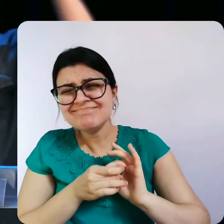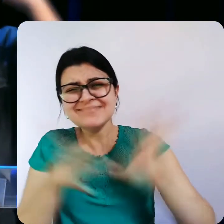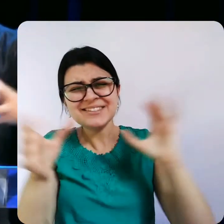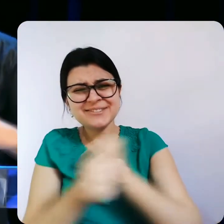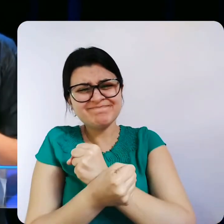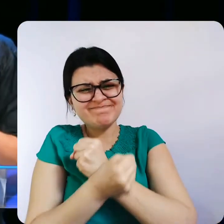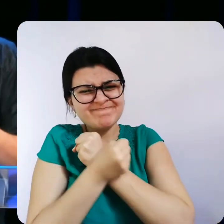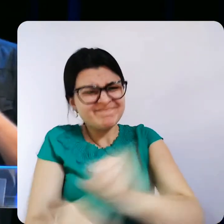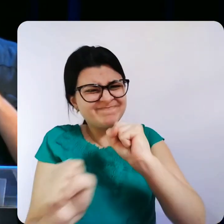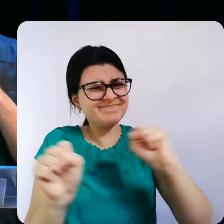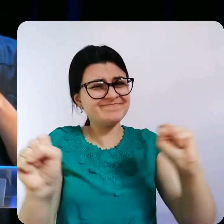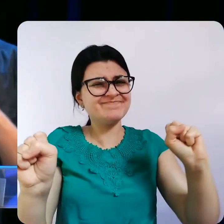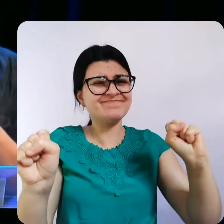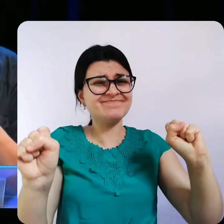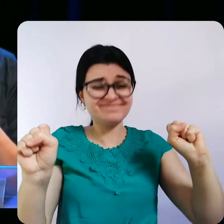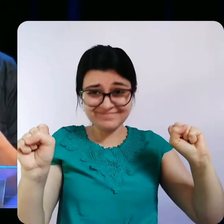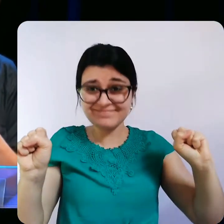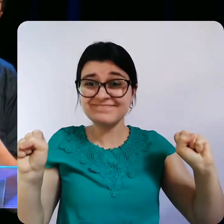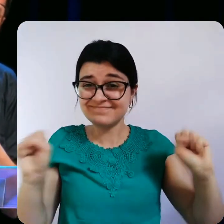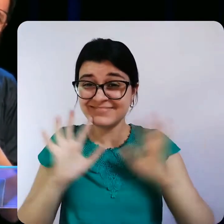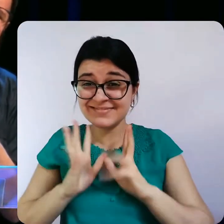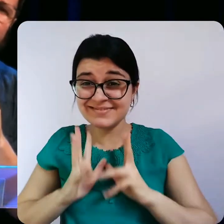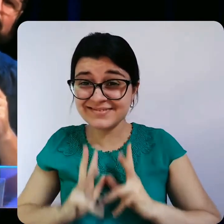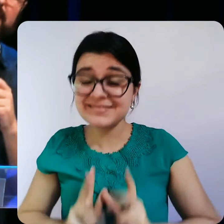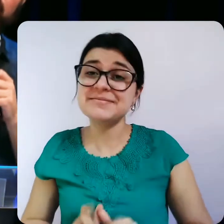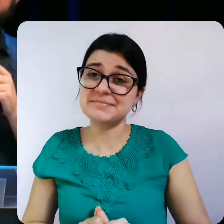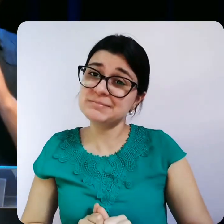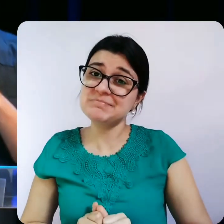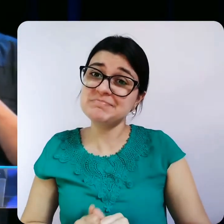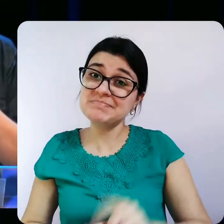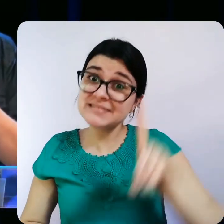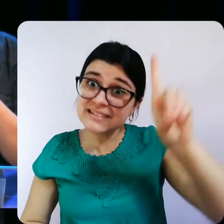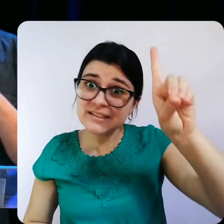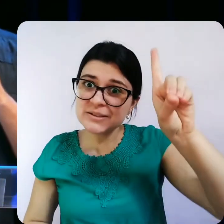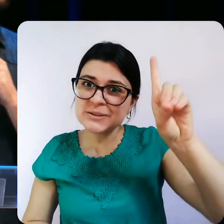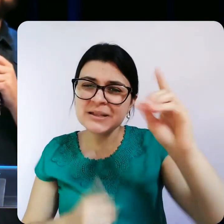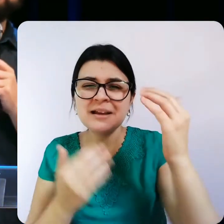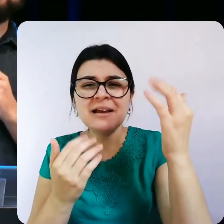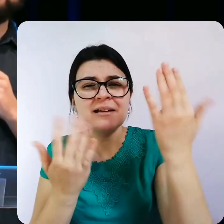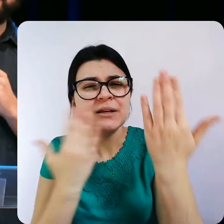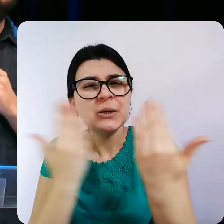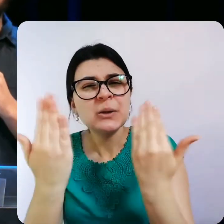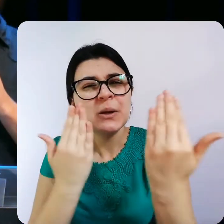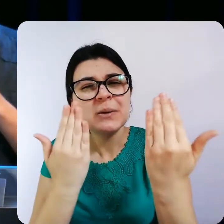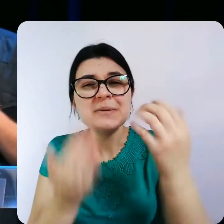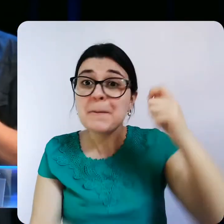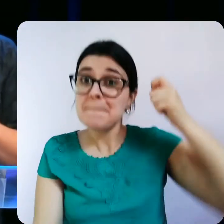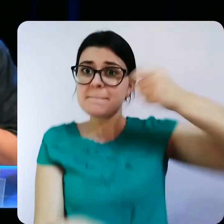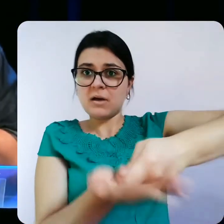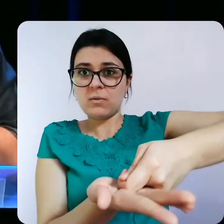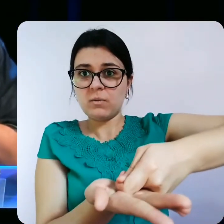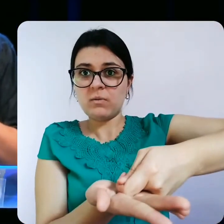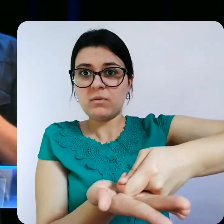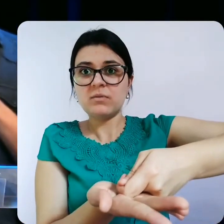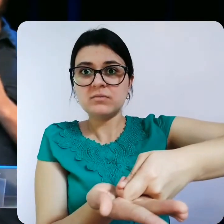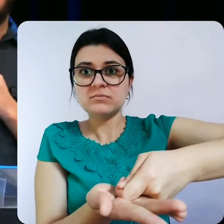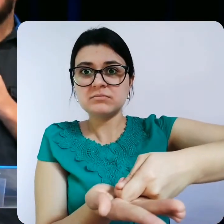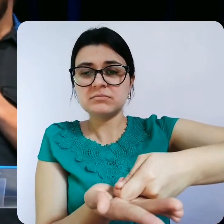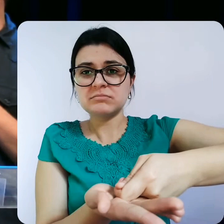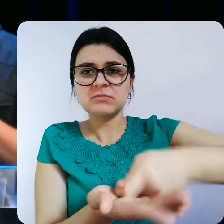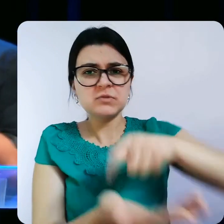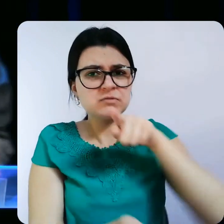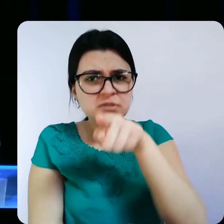o próprio Deus veio entre nós, Ele pagou a sua liberdade da escravidão, Ele comprou a sua liberdade, Ele comprou. Era como